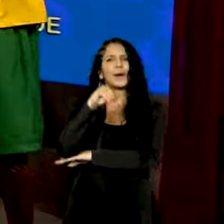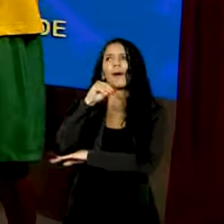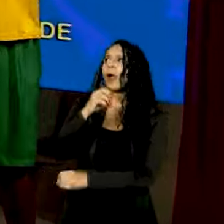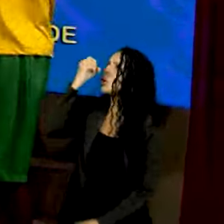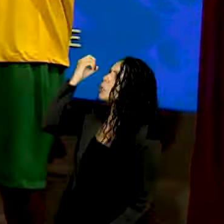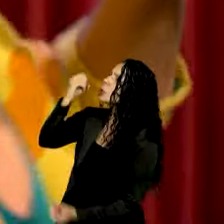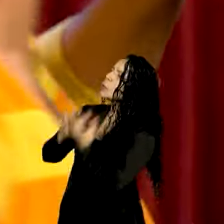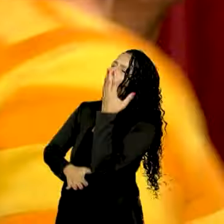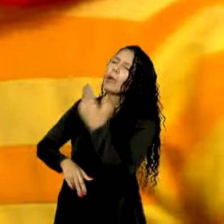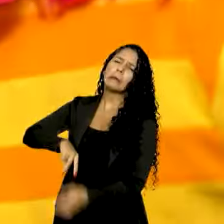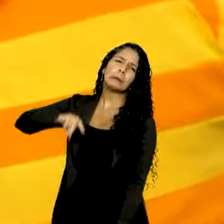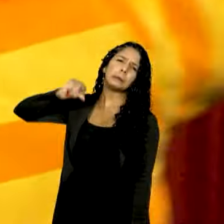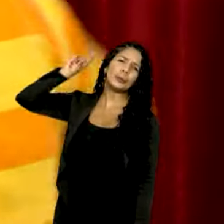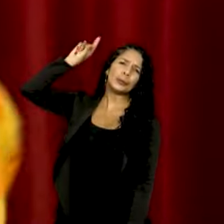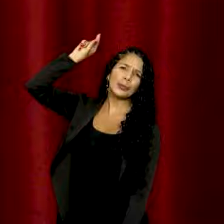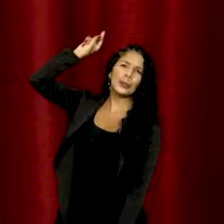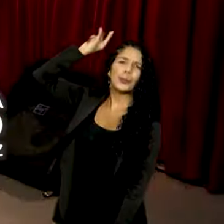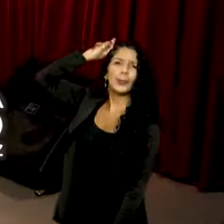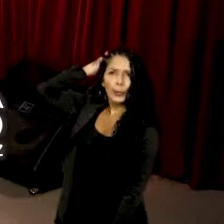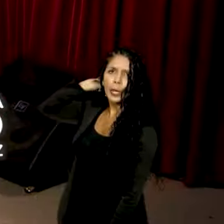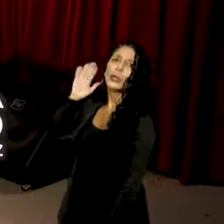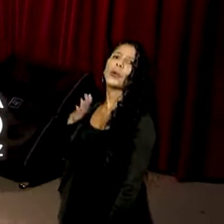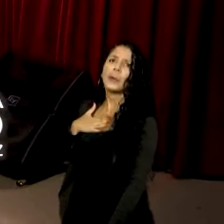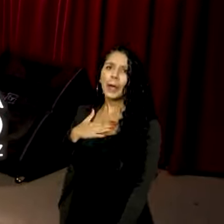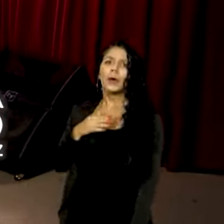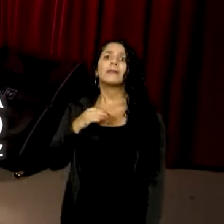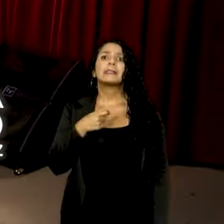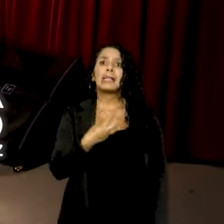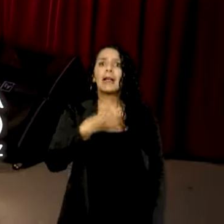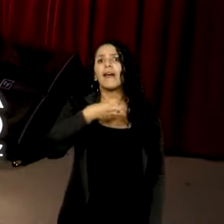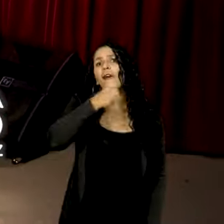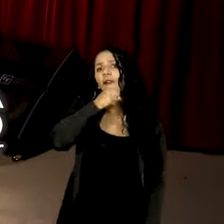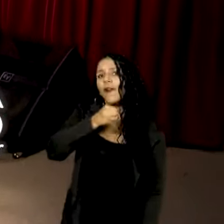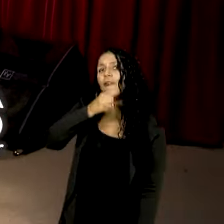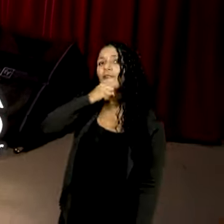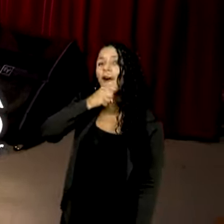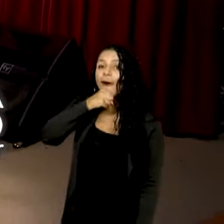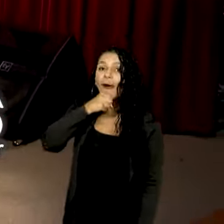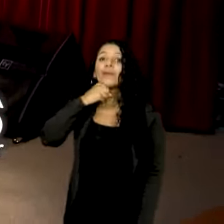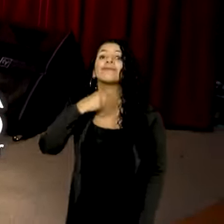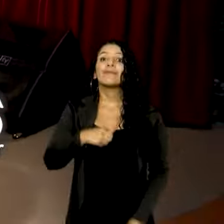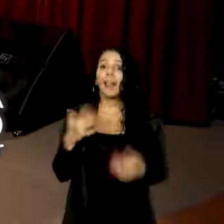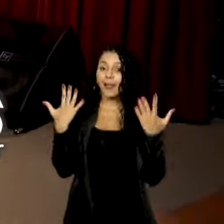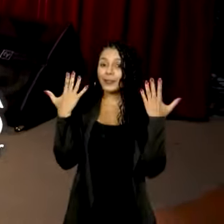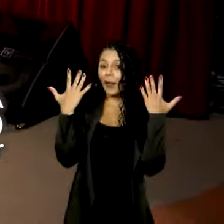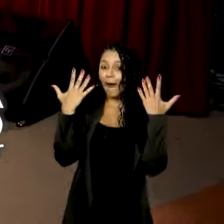Dinossauro veio muito antes do meu tataravô.